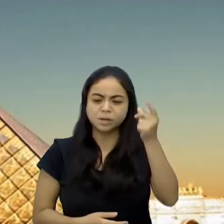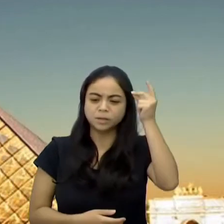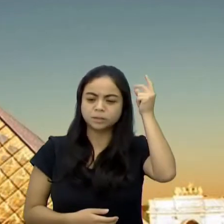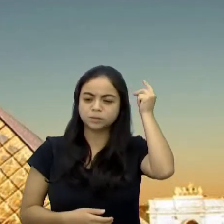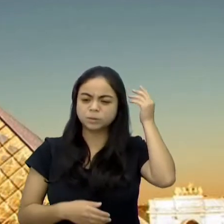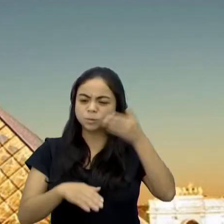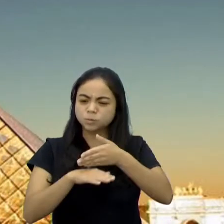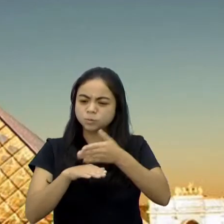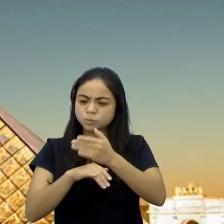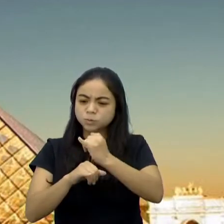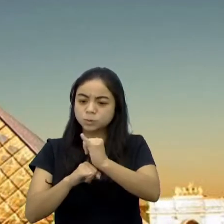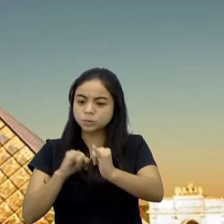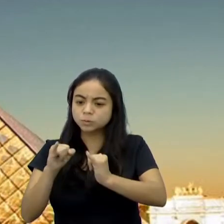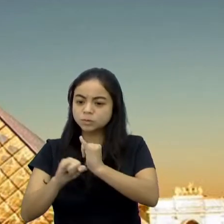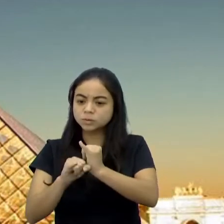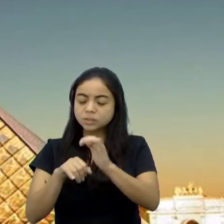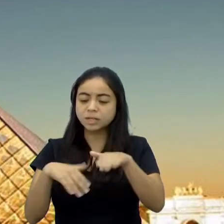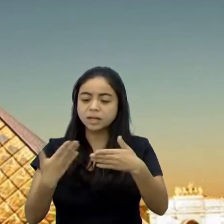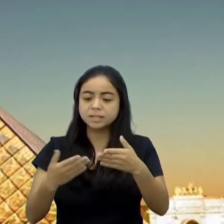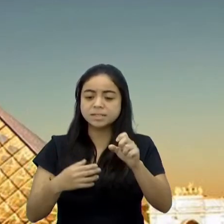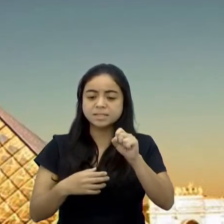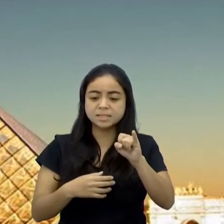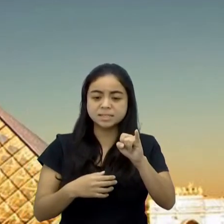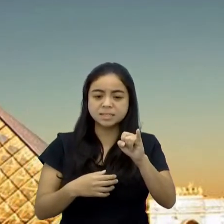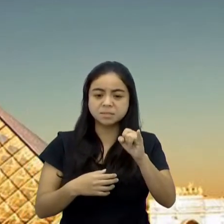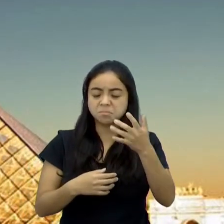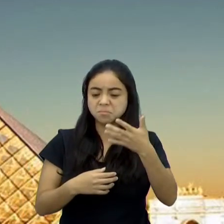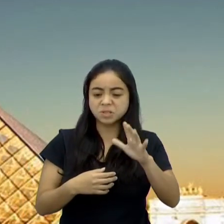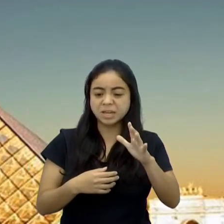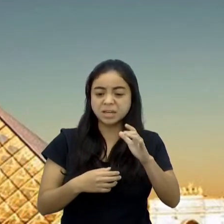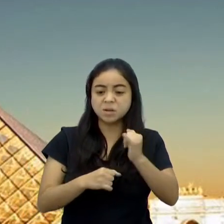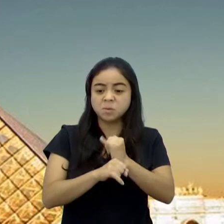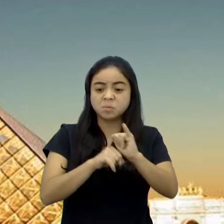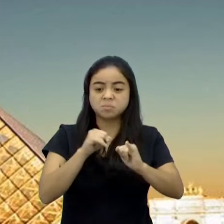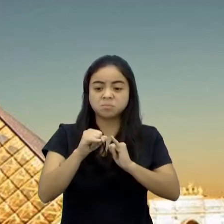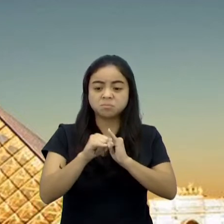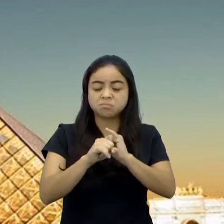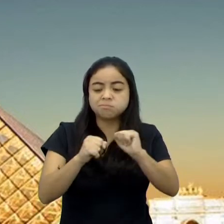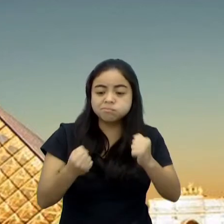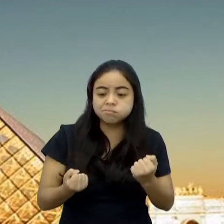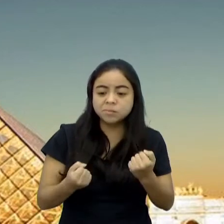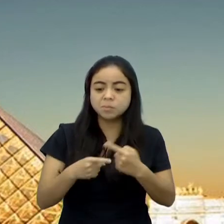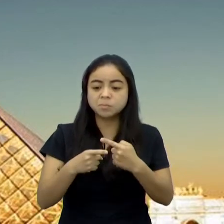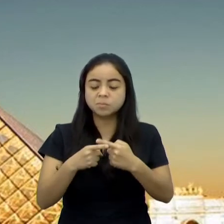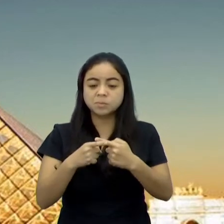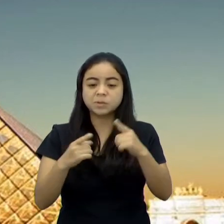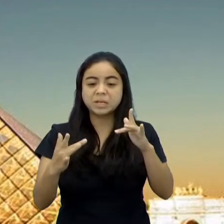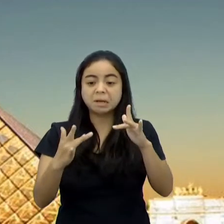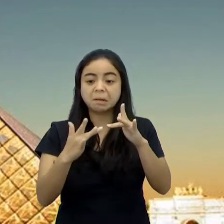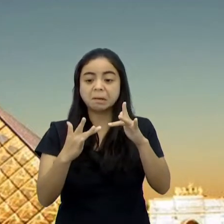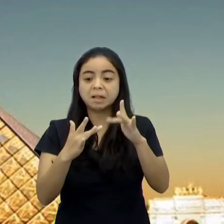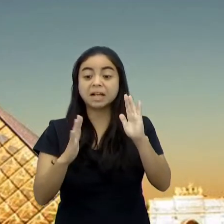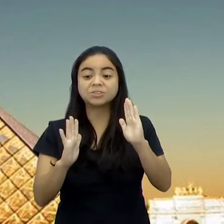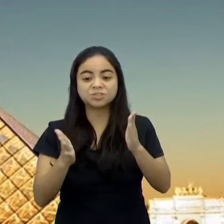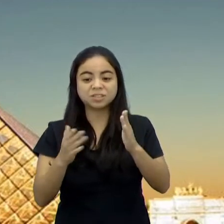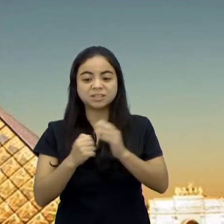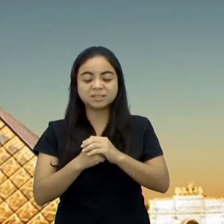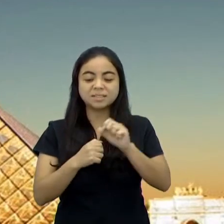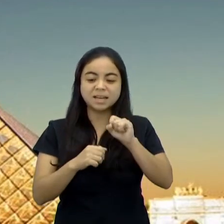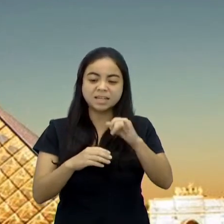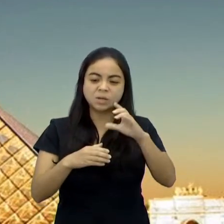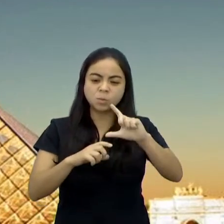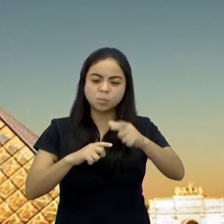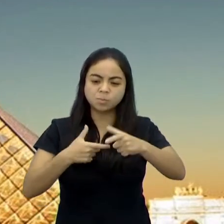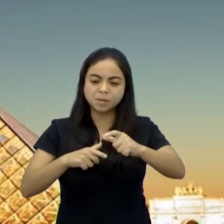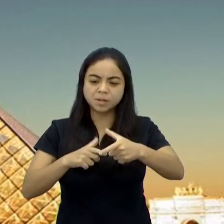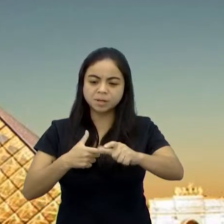uma outra época. Hoje, quando você não quer acessar, você sai da internet, porque a gente já está conectado. Tá? Então, quando a gente manda uma mensagem, um meme para